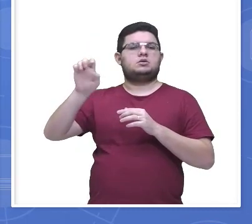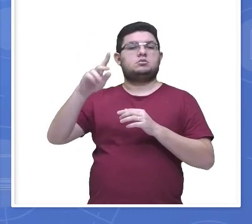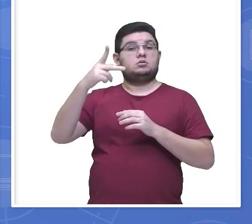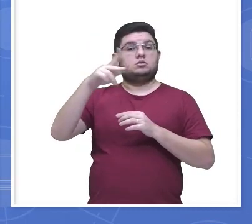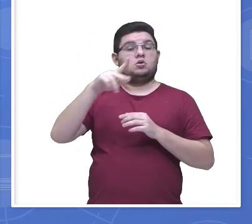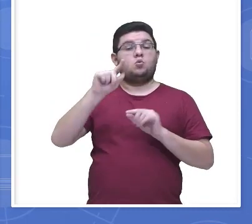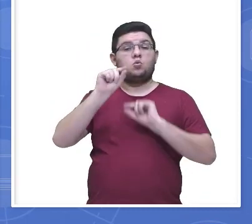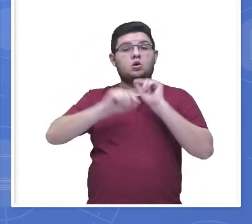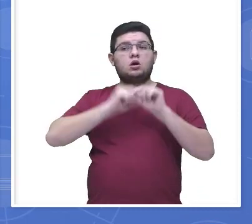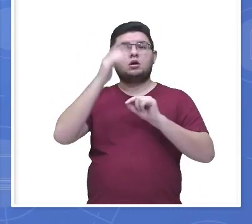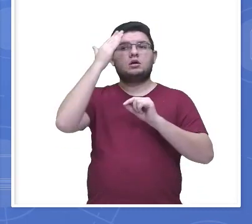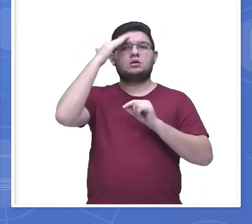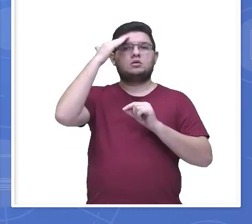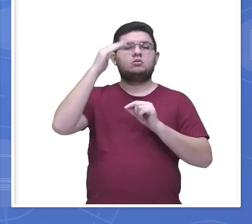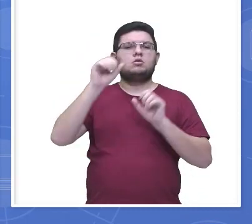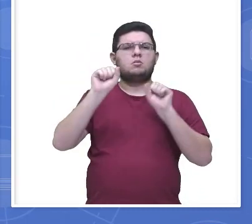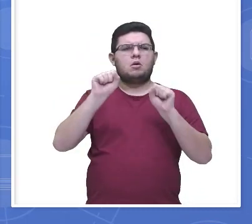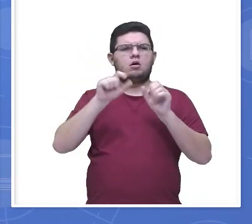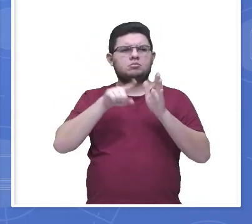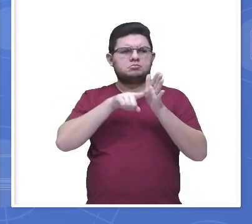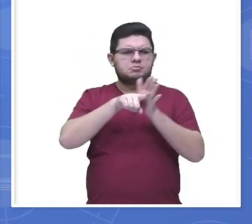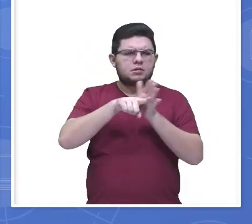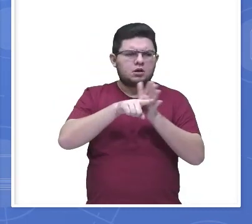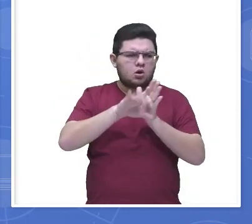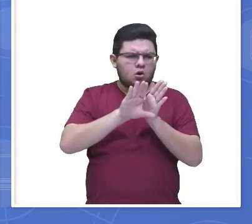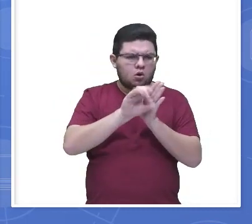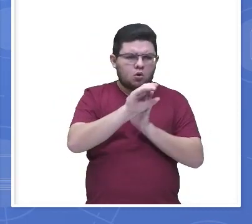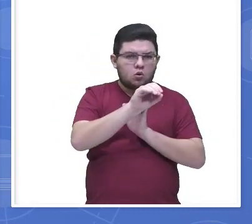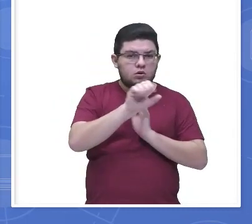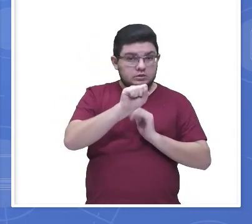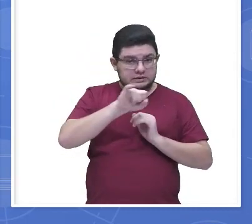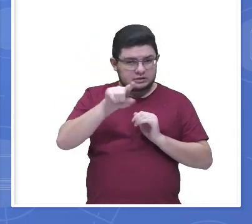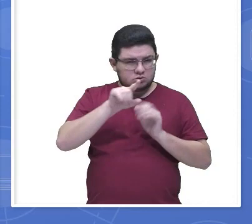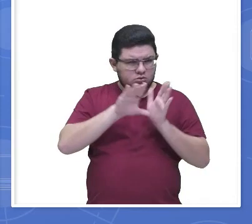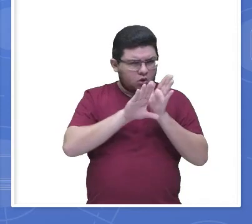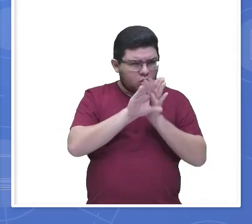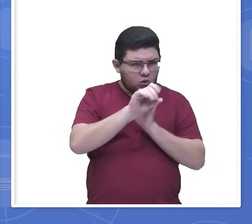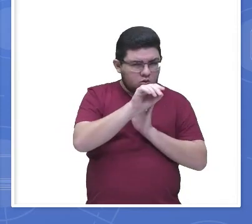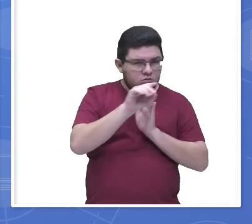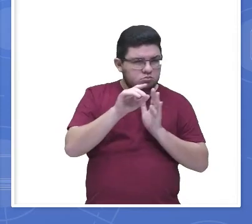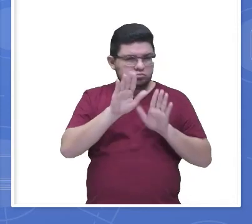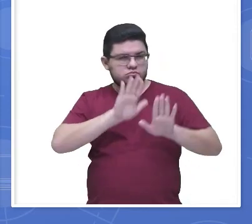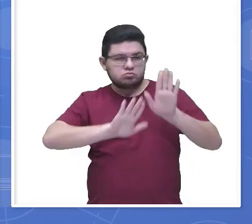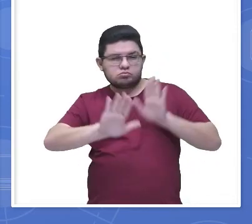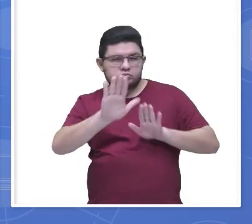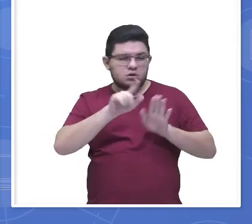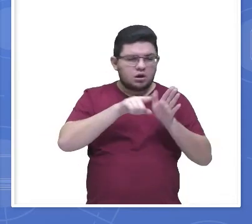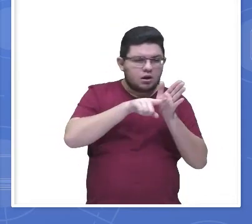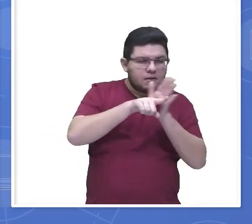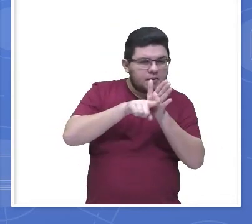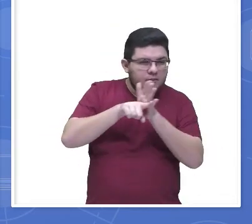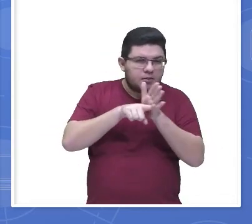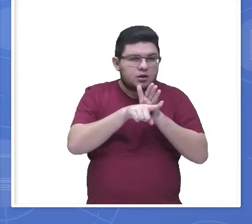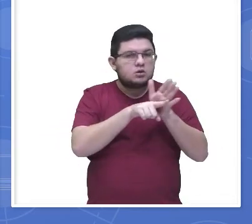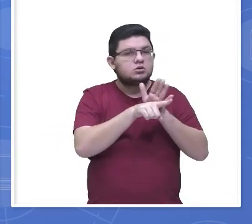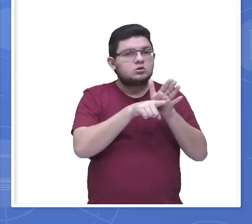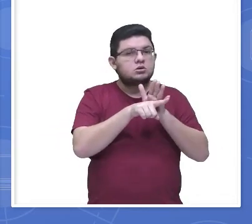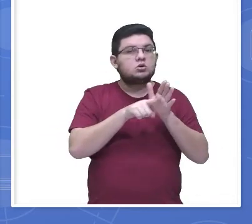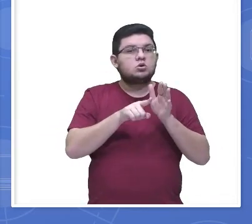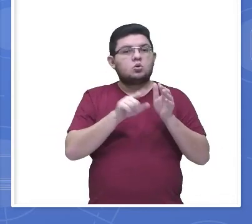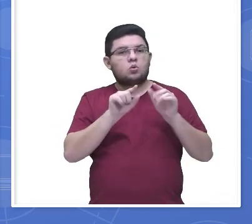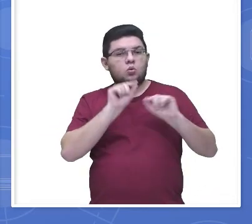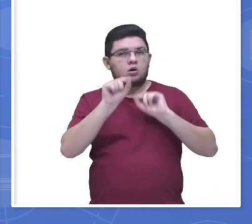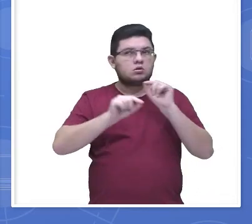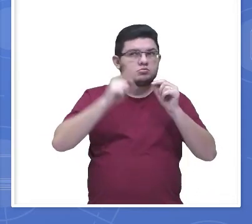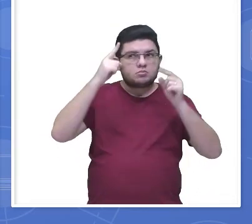conteúdo. Vale pesquisar no Google e jogar lá no chat? Se você der uma refinada na busca, ajeitar alguma coisa, colocar um pouquinho da